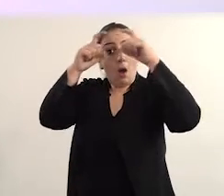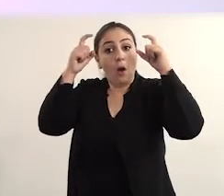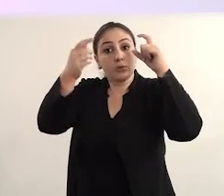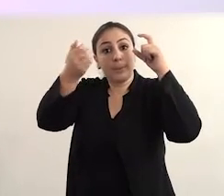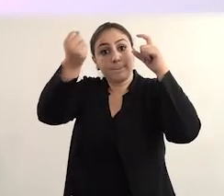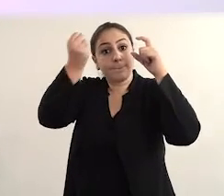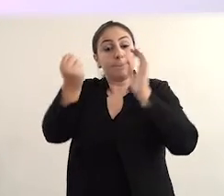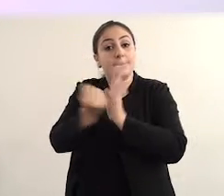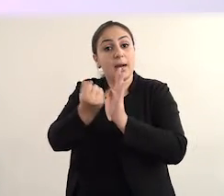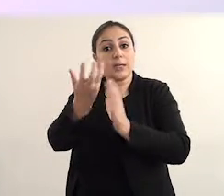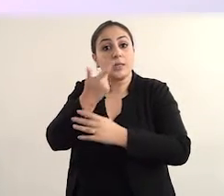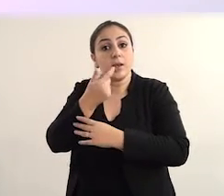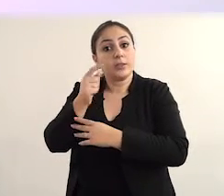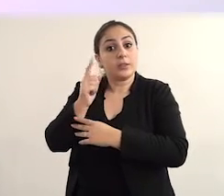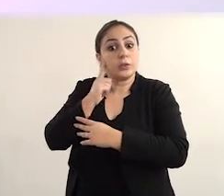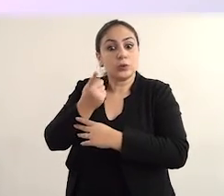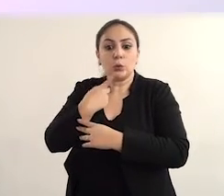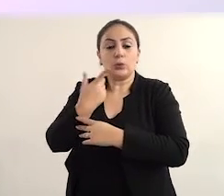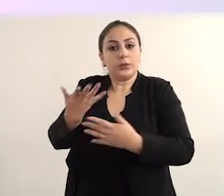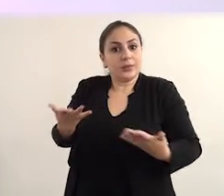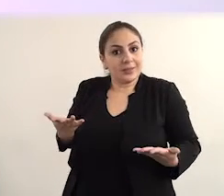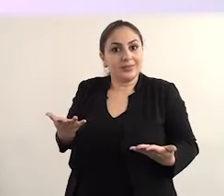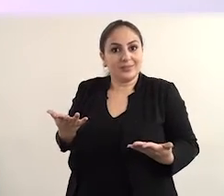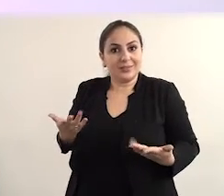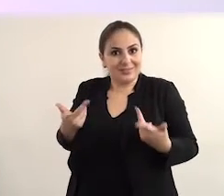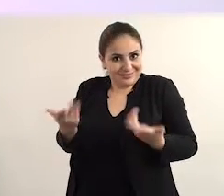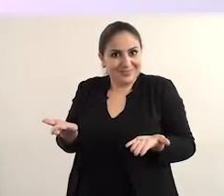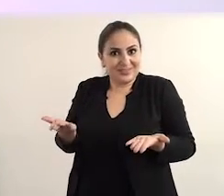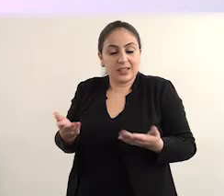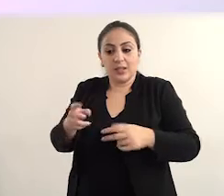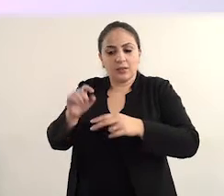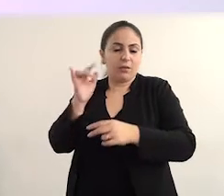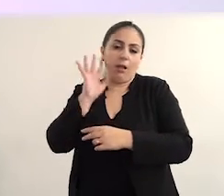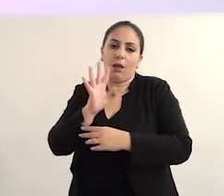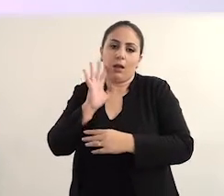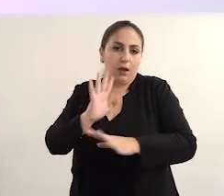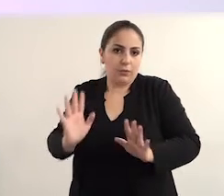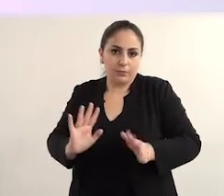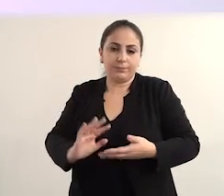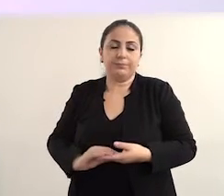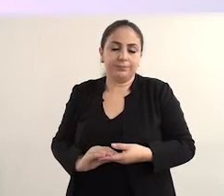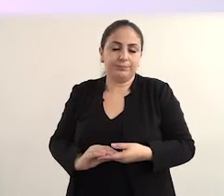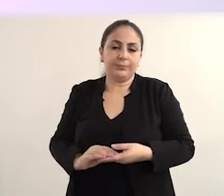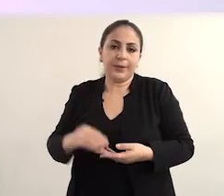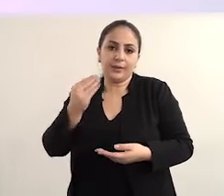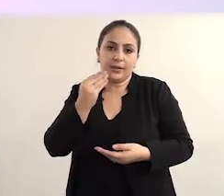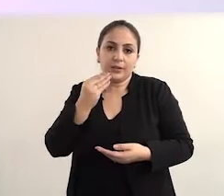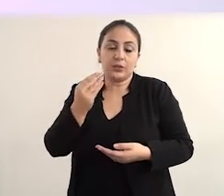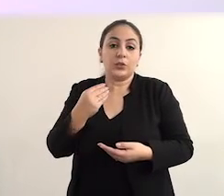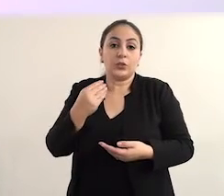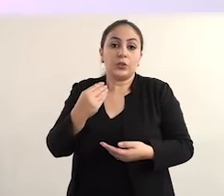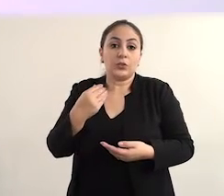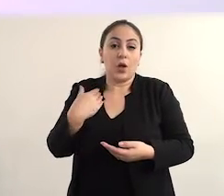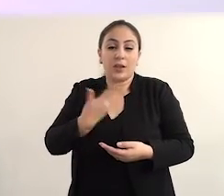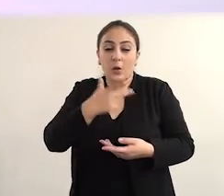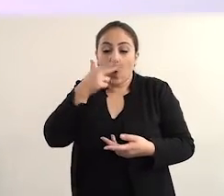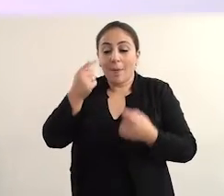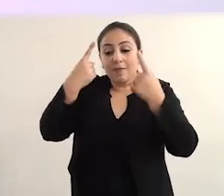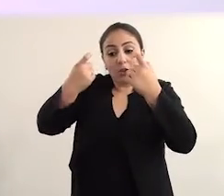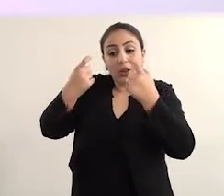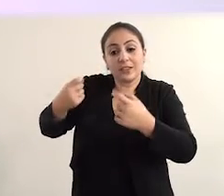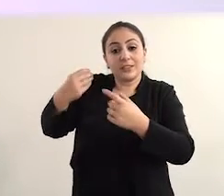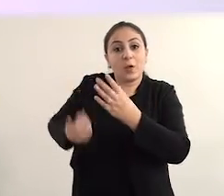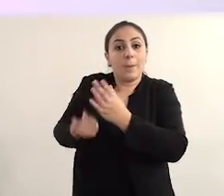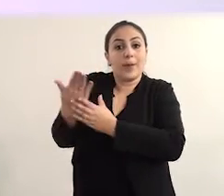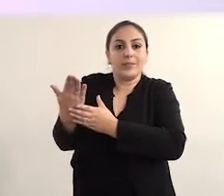surda, inferioriza ela, né, e isso não é legal. Claro. Né? Então, é uma violência que se cria